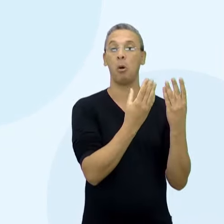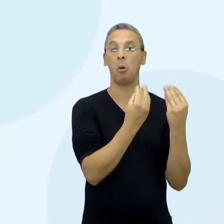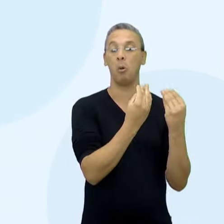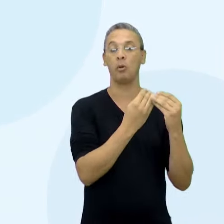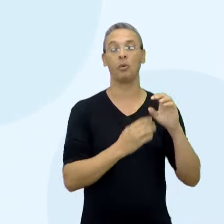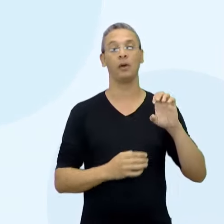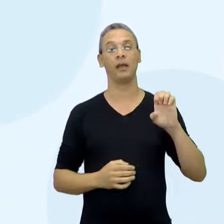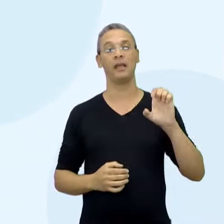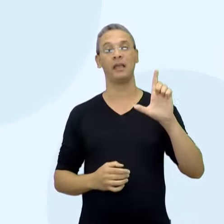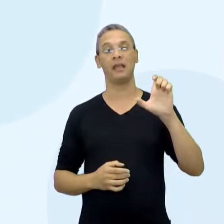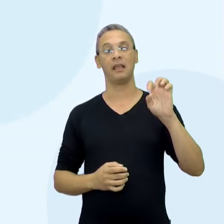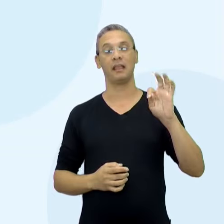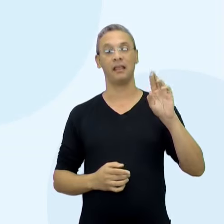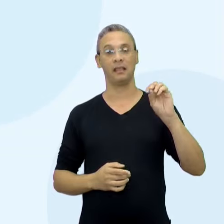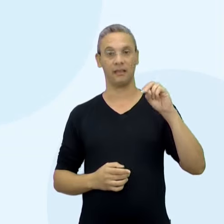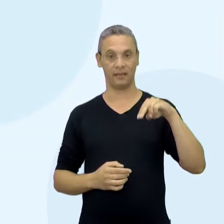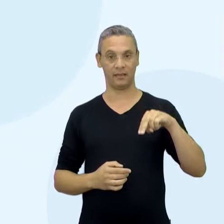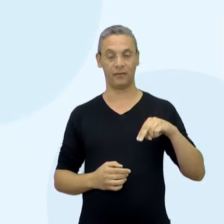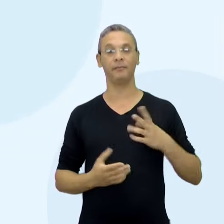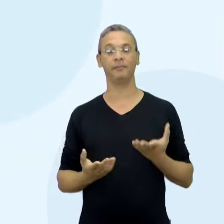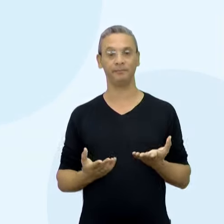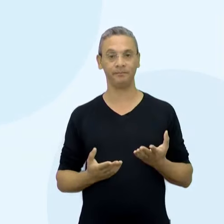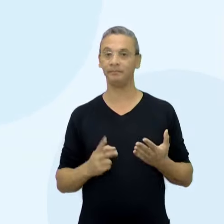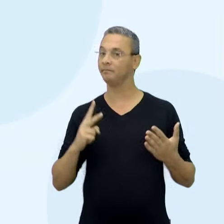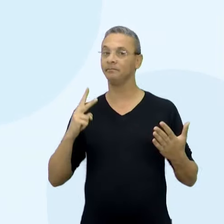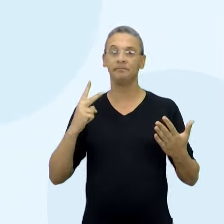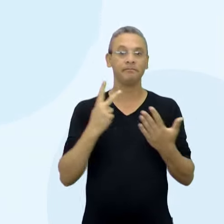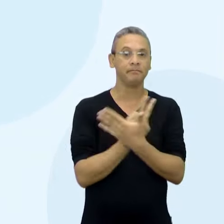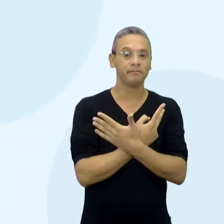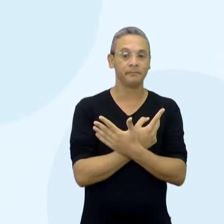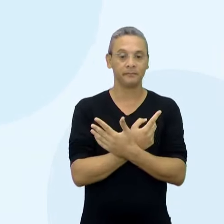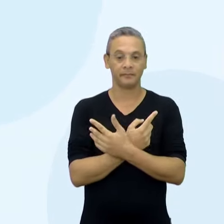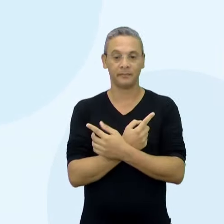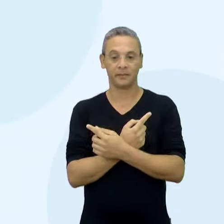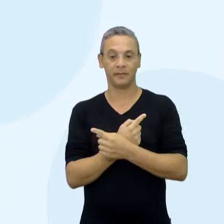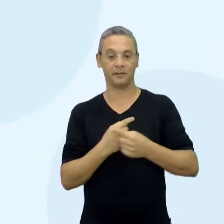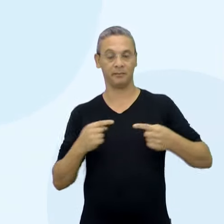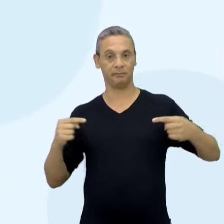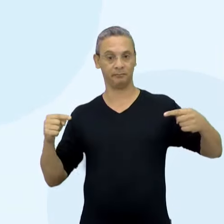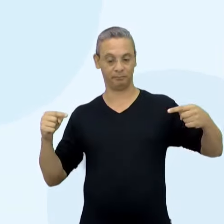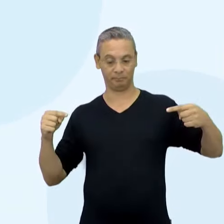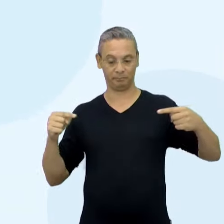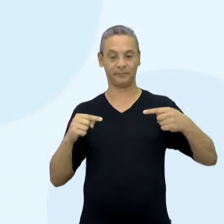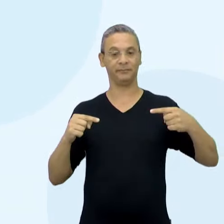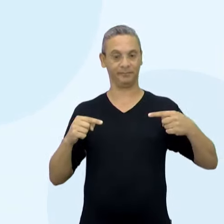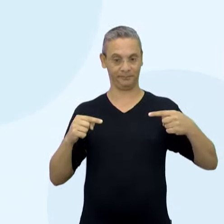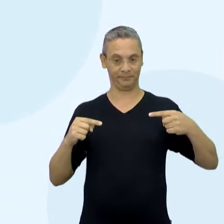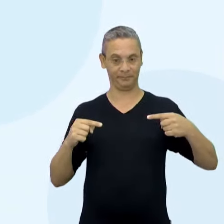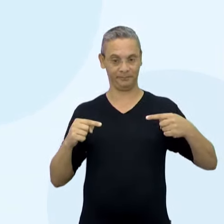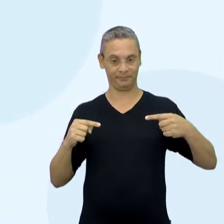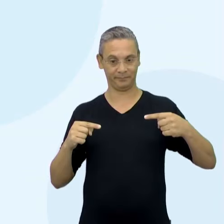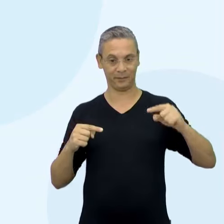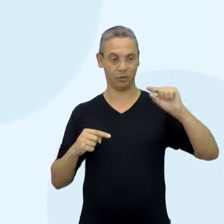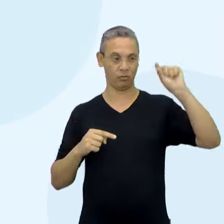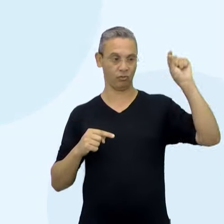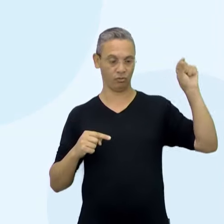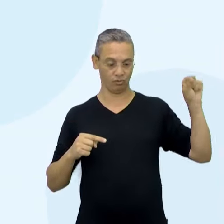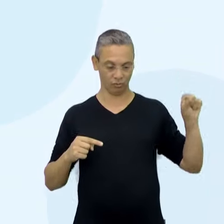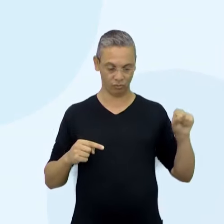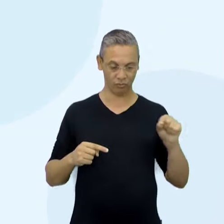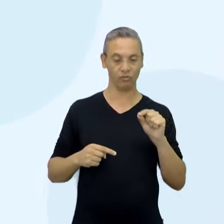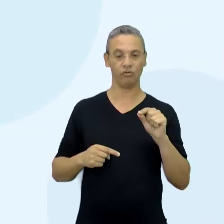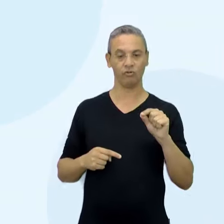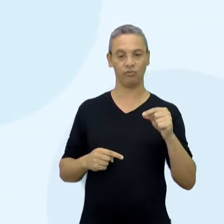elétrons. O que acontece quando eu ligo, então, este fio aqui, num polo